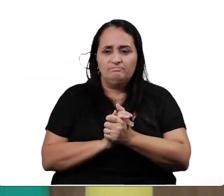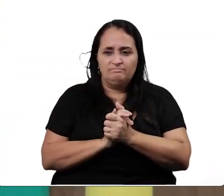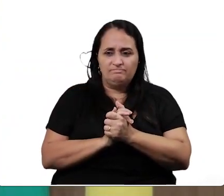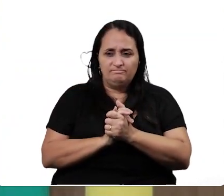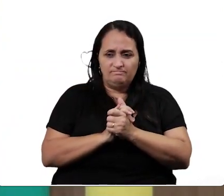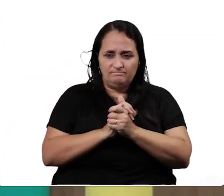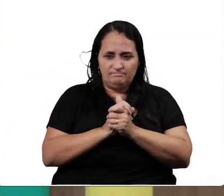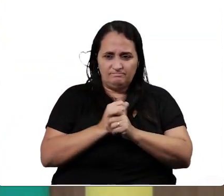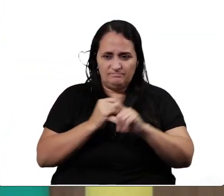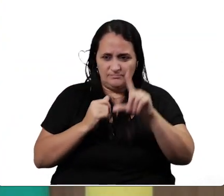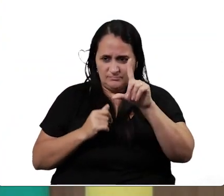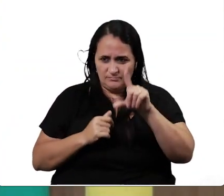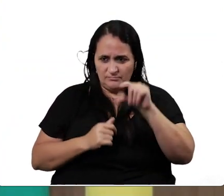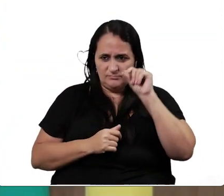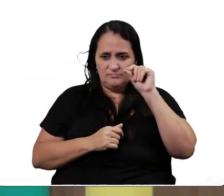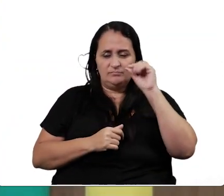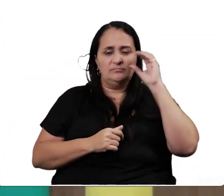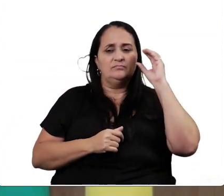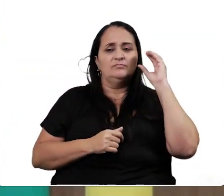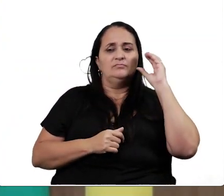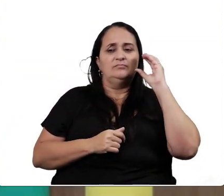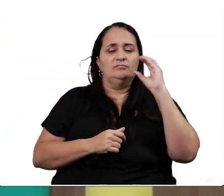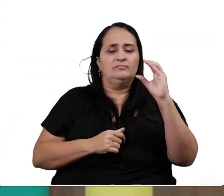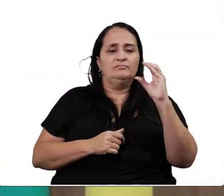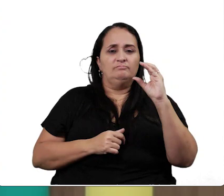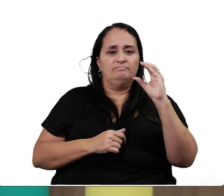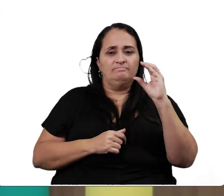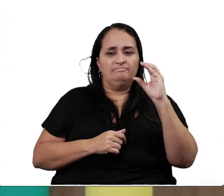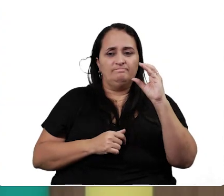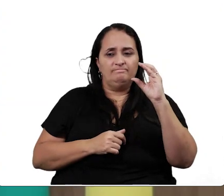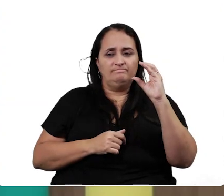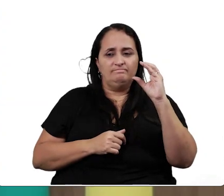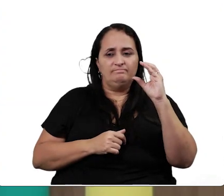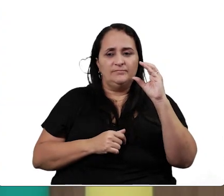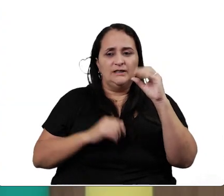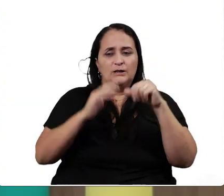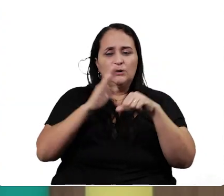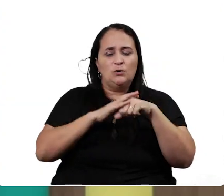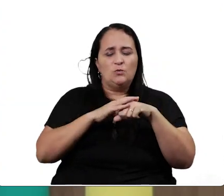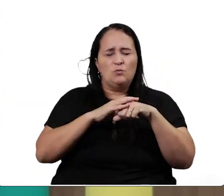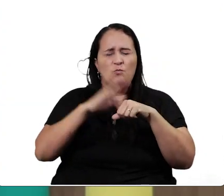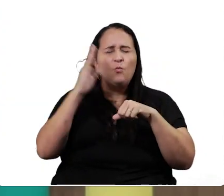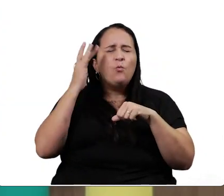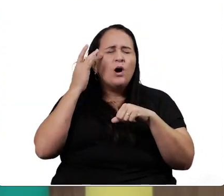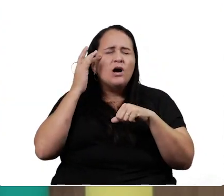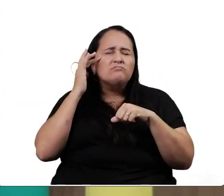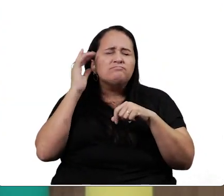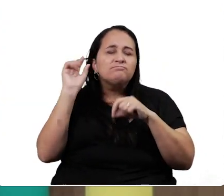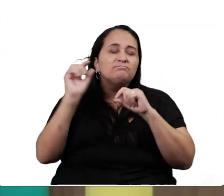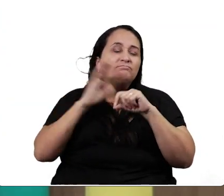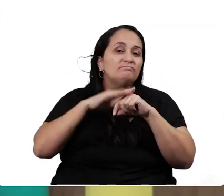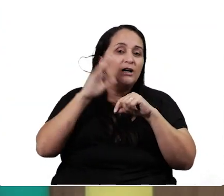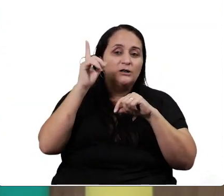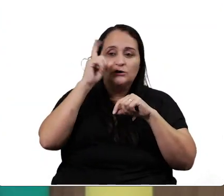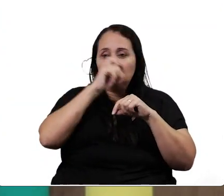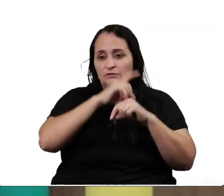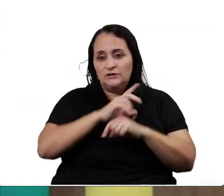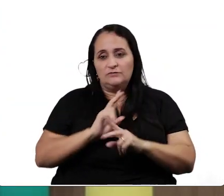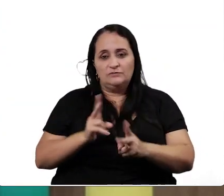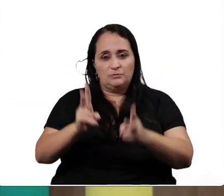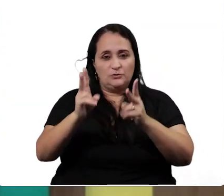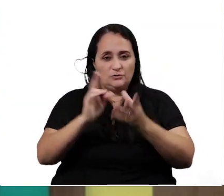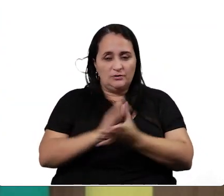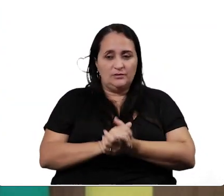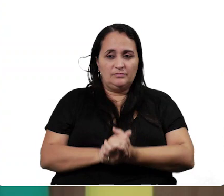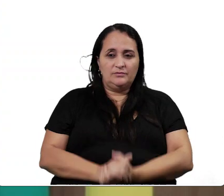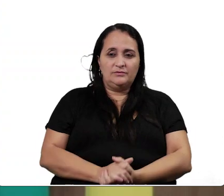Marcou certinha? Eu considero essa a mais confusa e mais difícil de todas, tá bom? Vamos